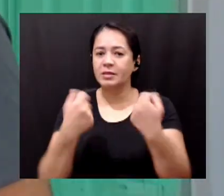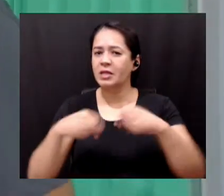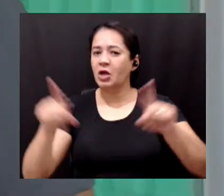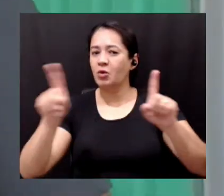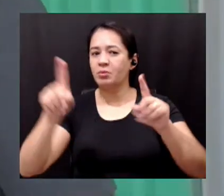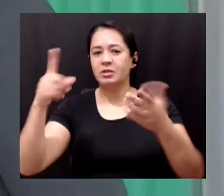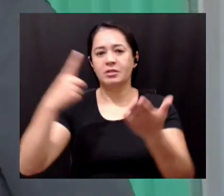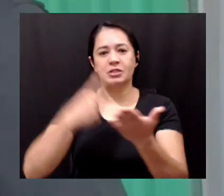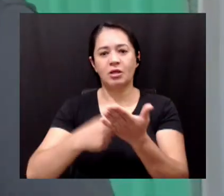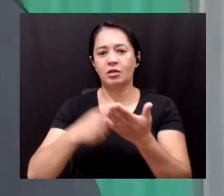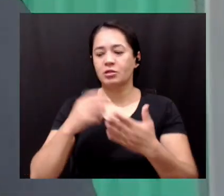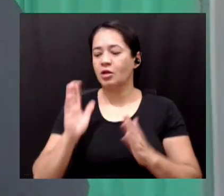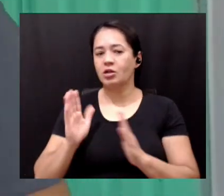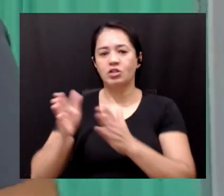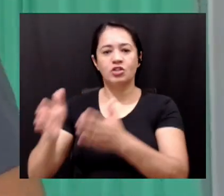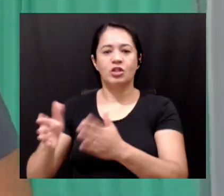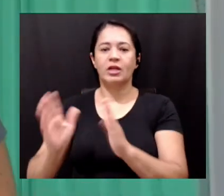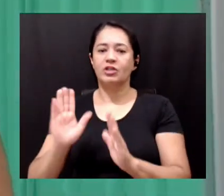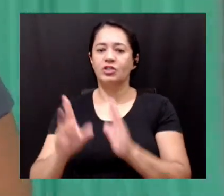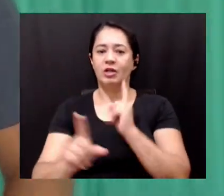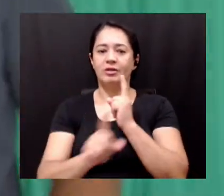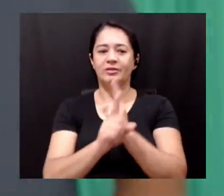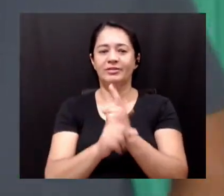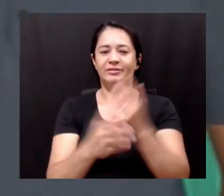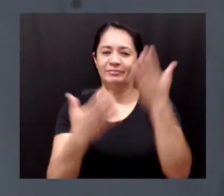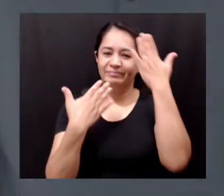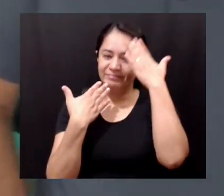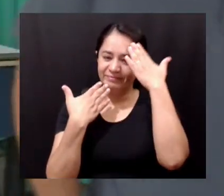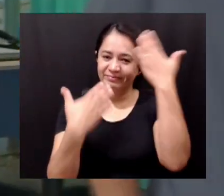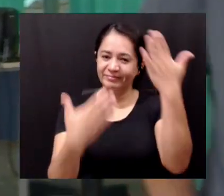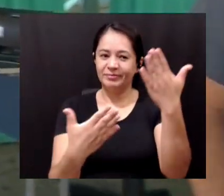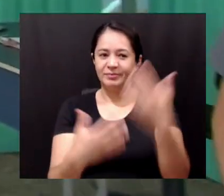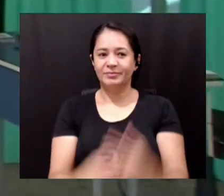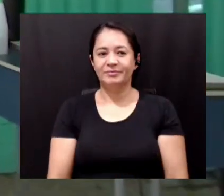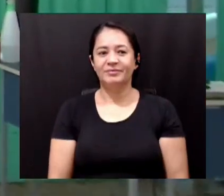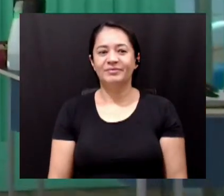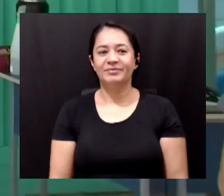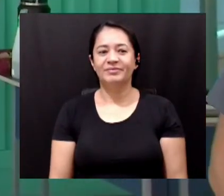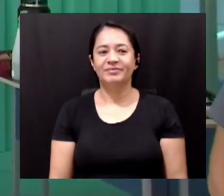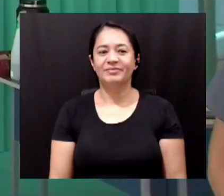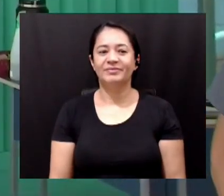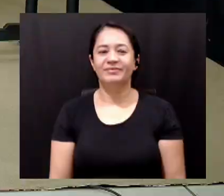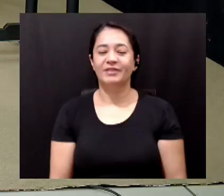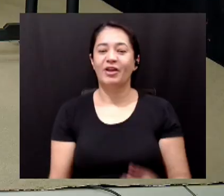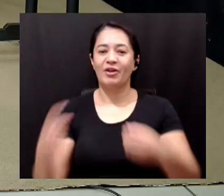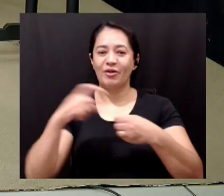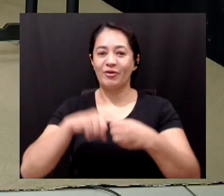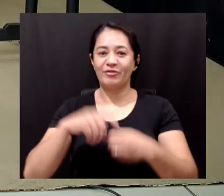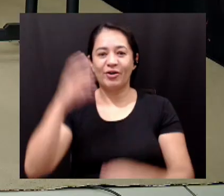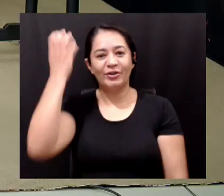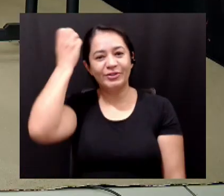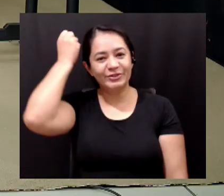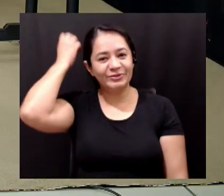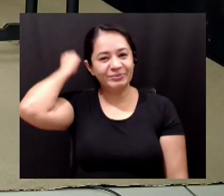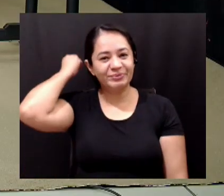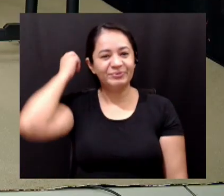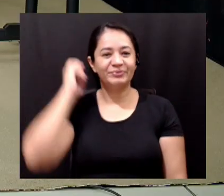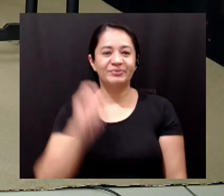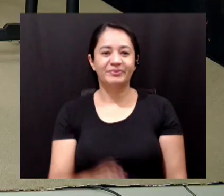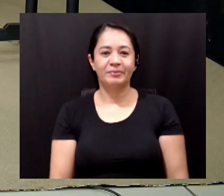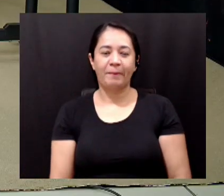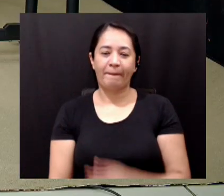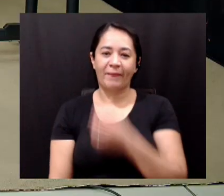e é atendido. Valeu, obrigado. Obrigado, boa tarde. Valeu, eu volto com você, Rúbia! Valeu,